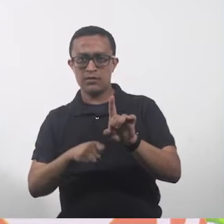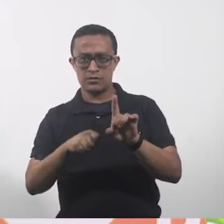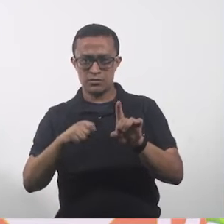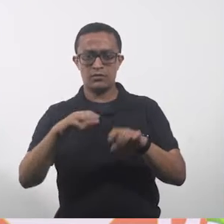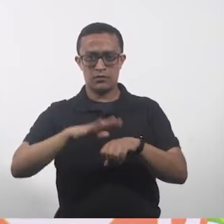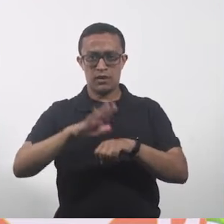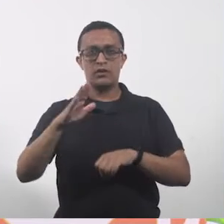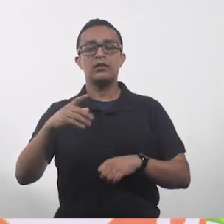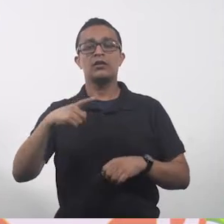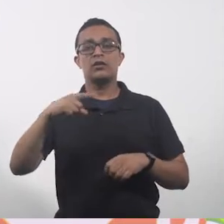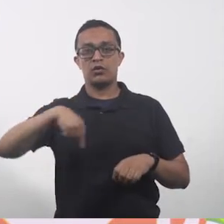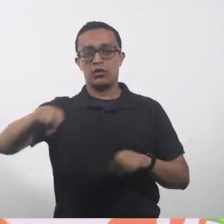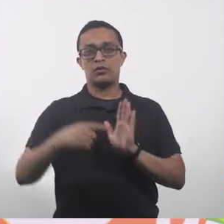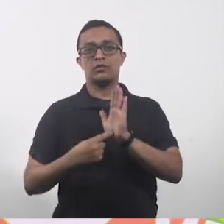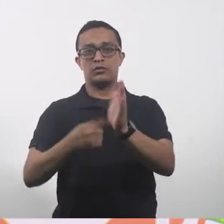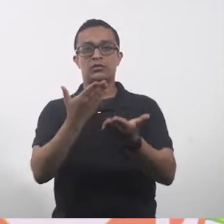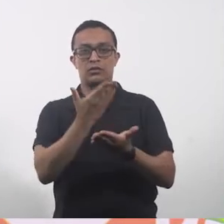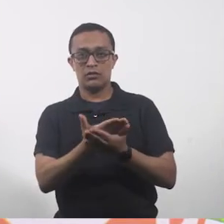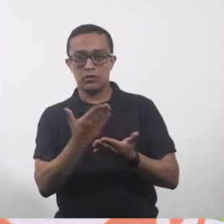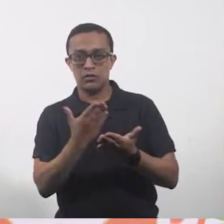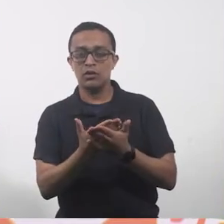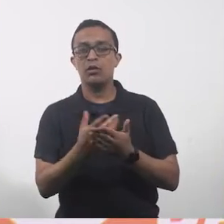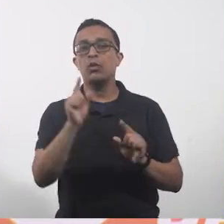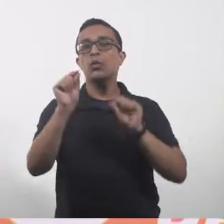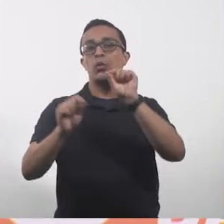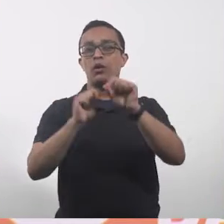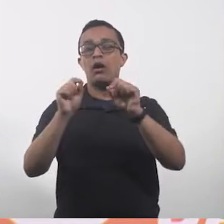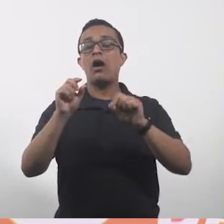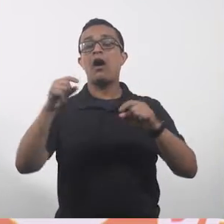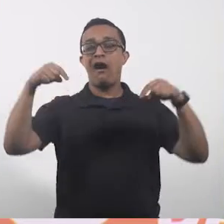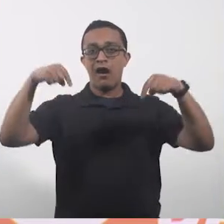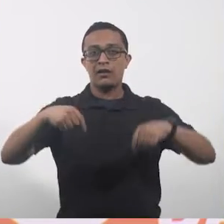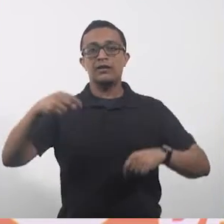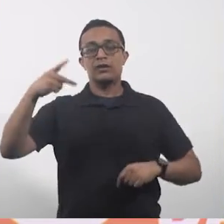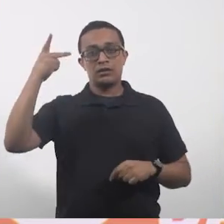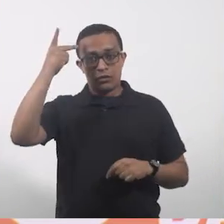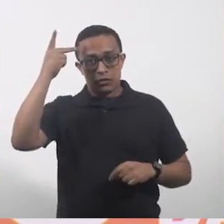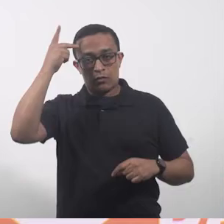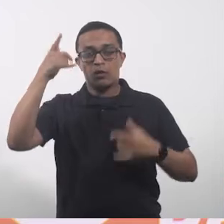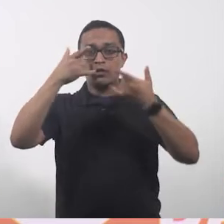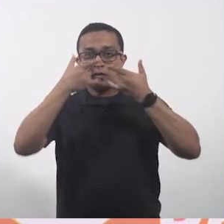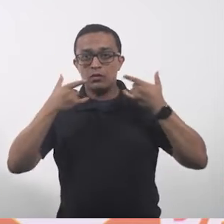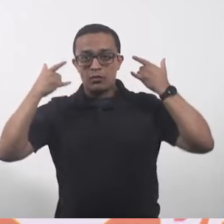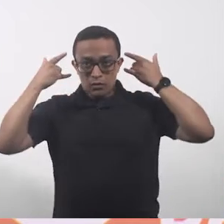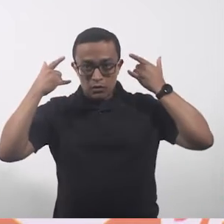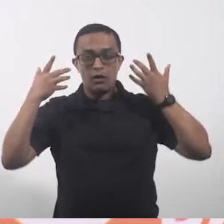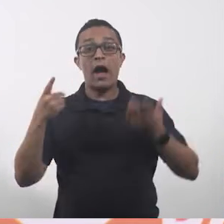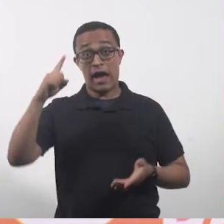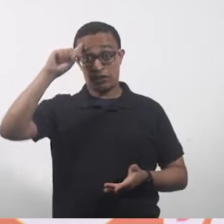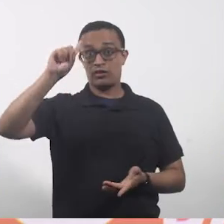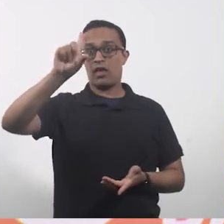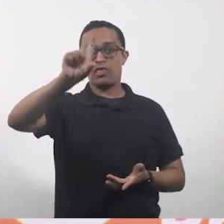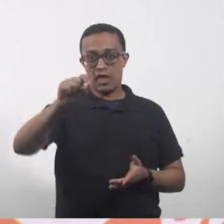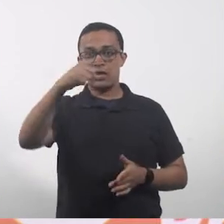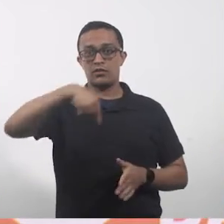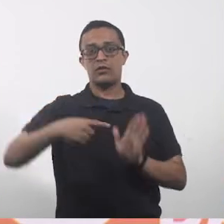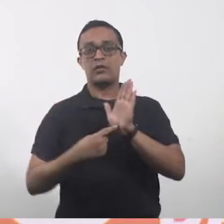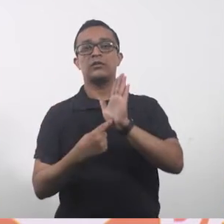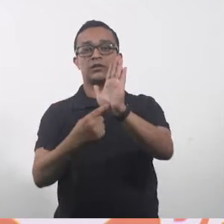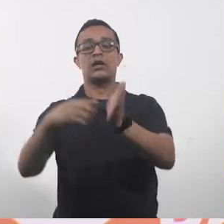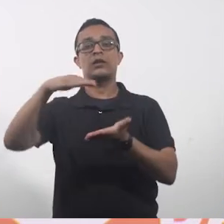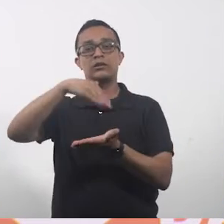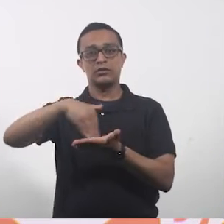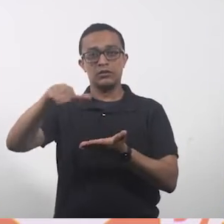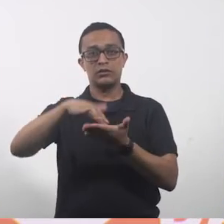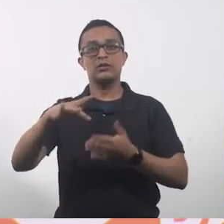primeiro estudo em relação à questão da utilização das máscaras na cidade de São Paulo, dia 10, então, ficamos de apresentar à Secretaria Municipal